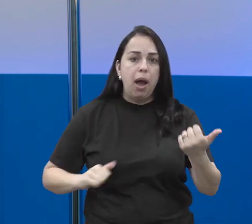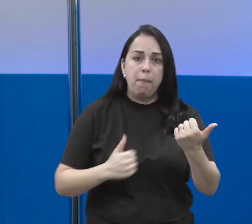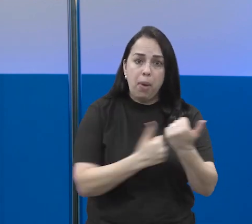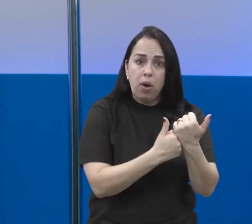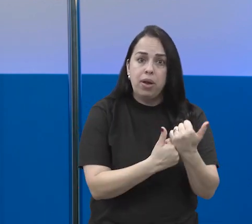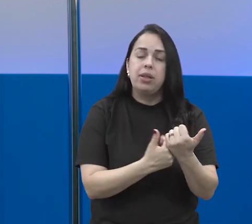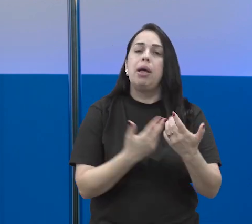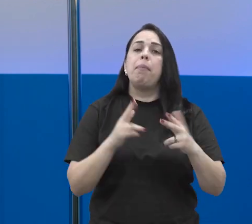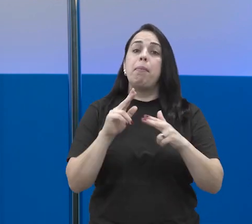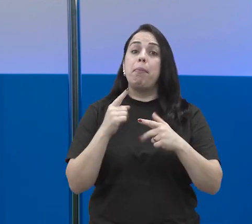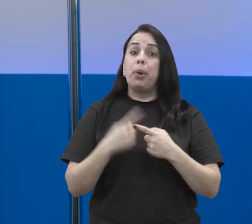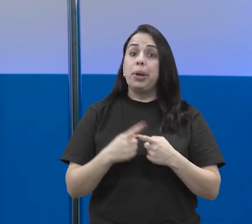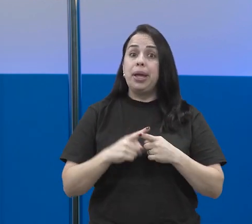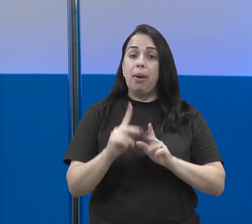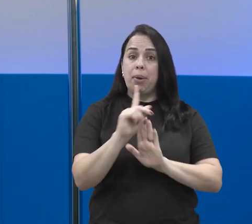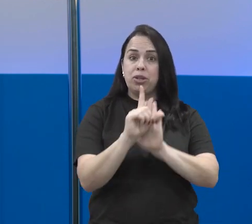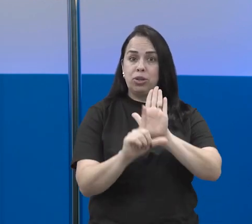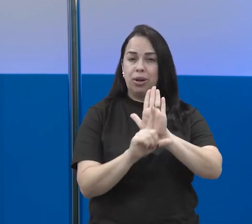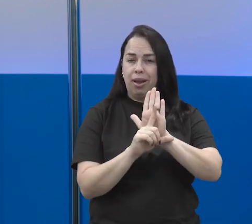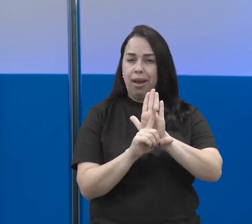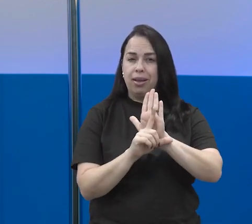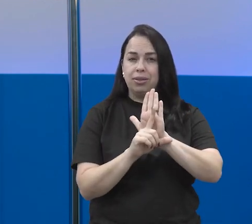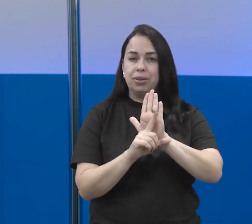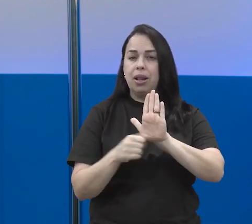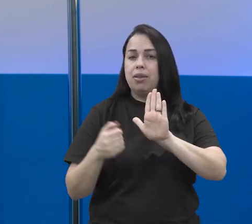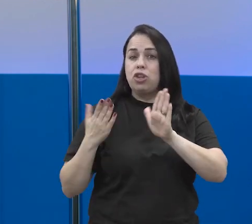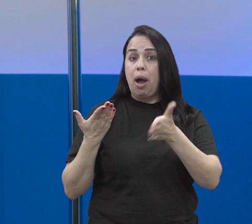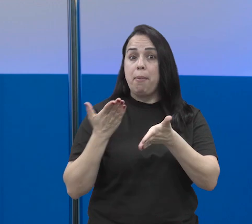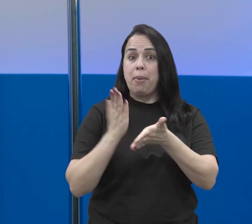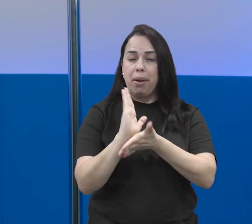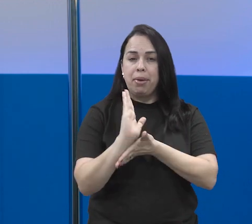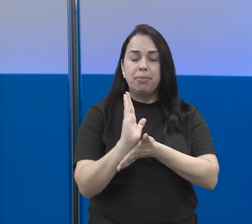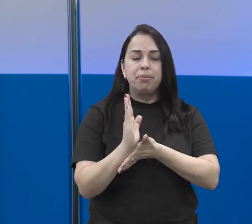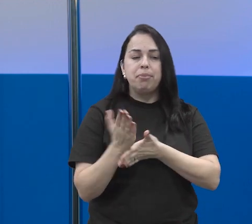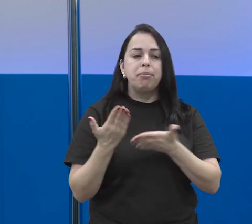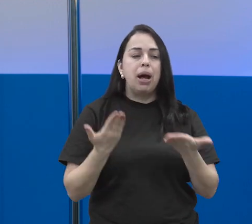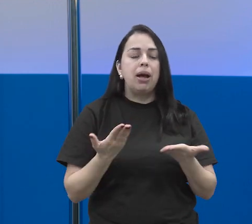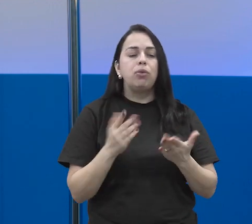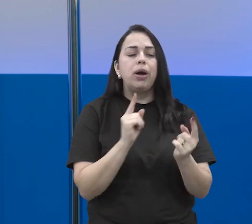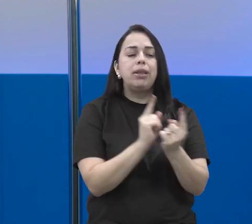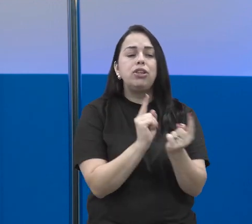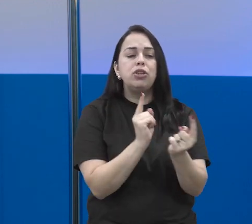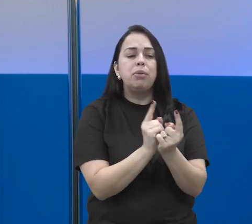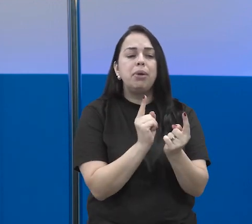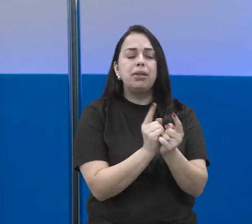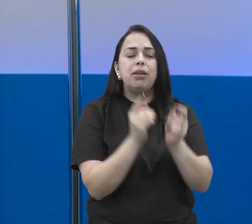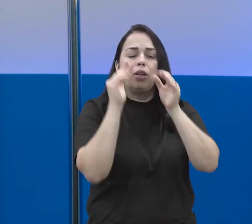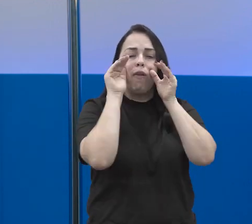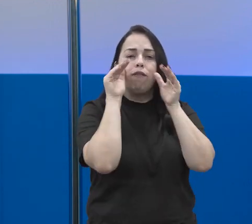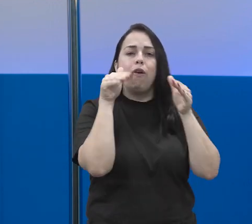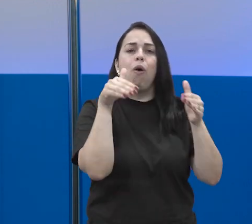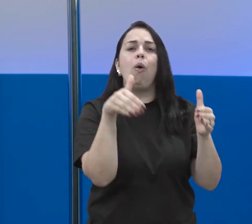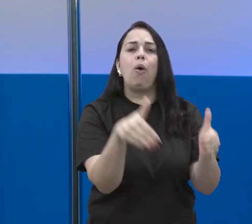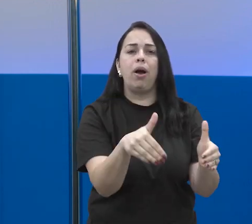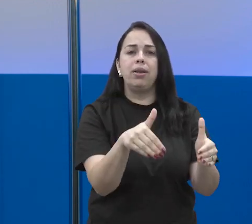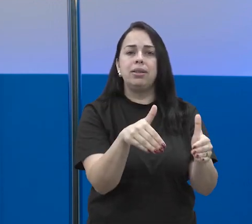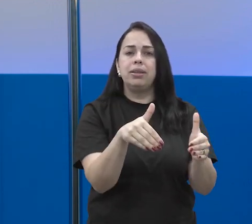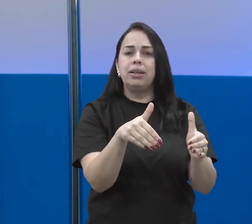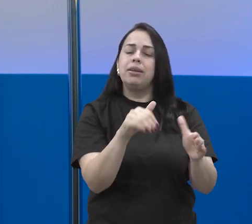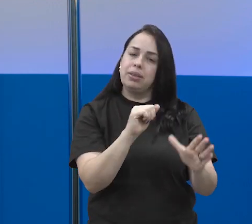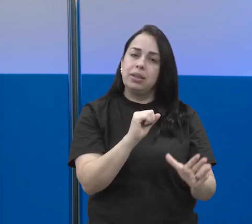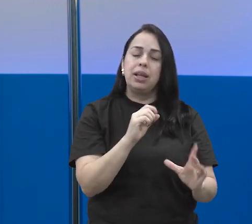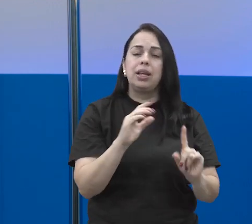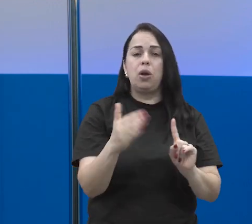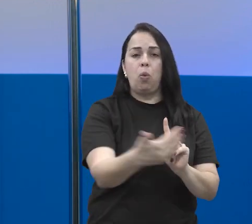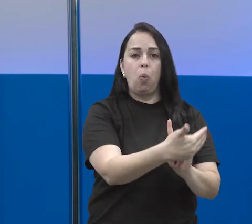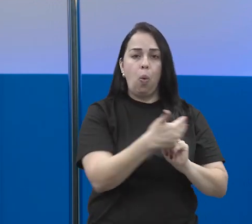que a Câmara aprovou o projeto de lei que estabelece princípios para nortear o atendimento especializado que garanta